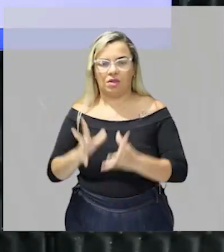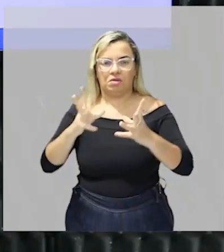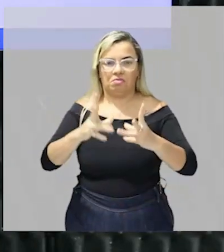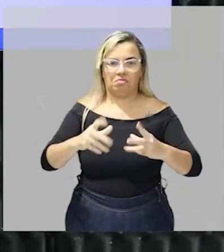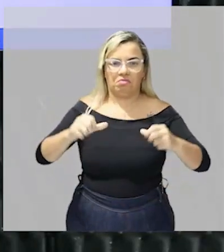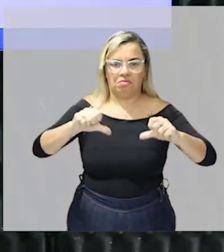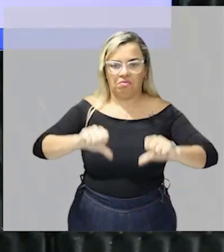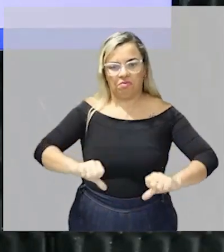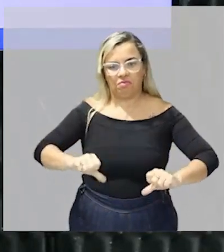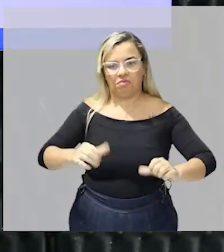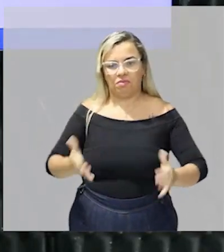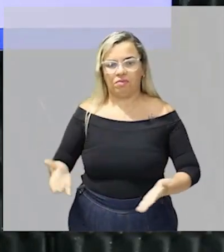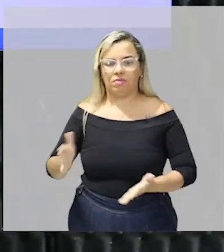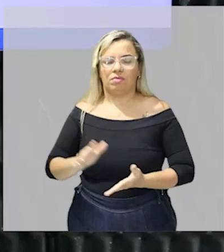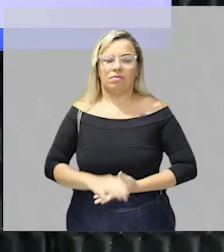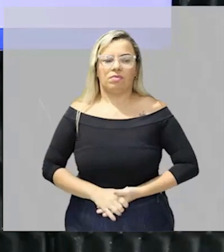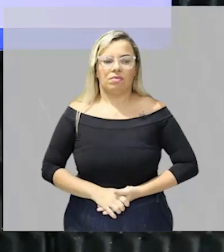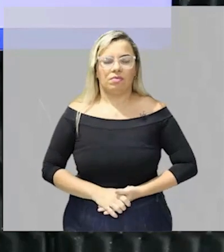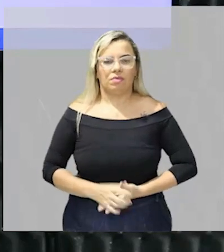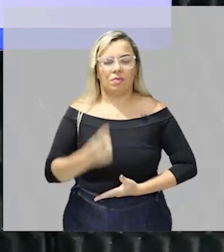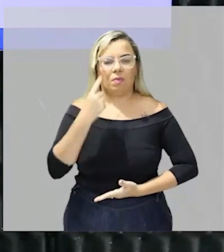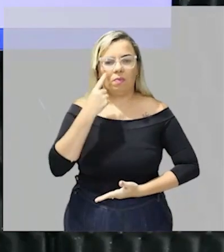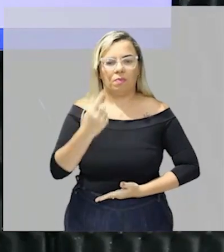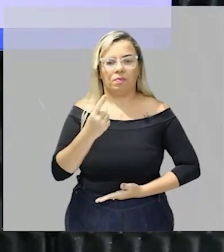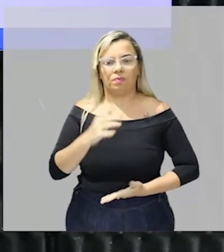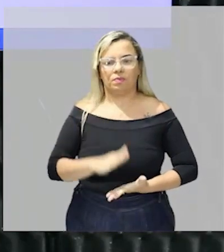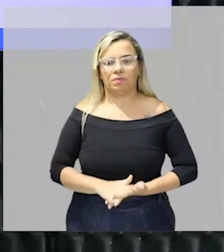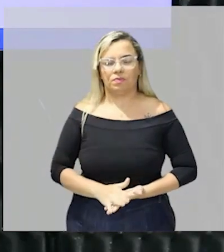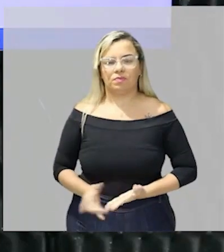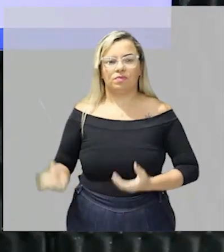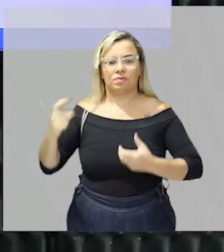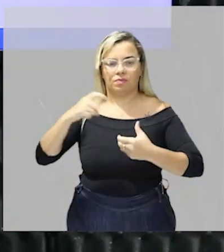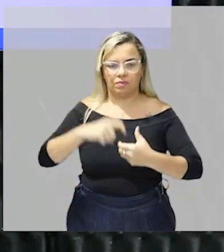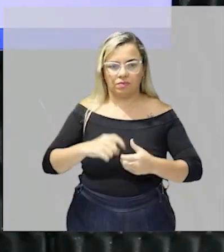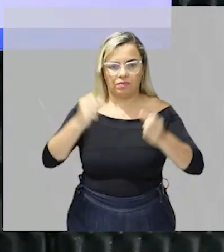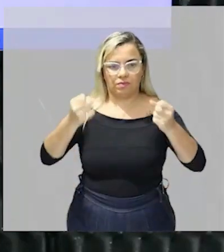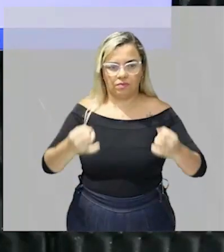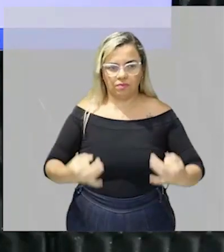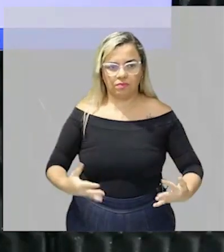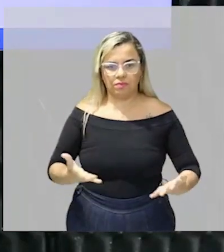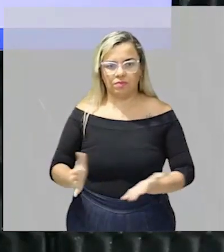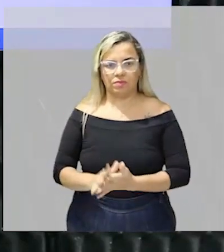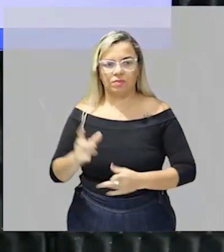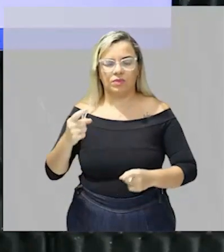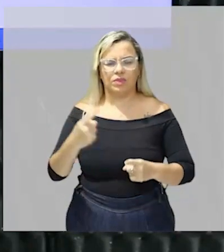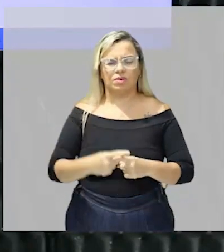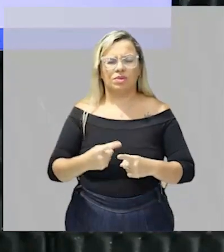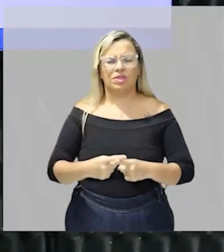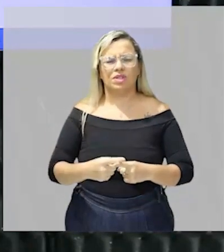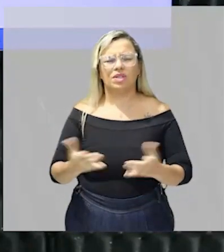decadência. Então, olha só o que ele diz, né? Vamos voltar aqui. Por que a vitória